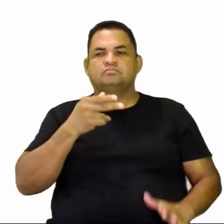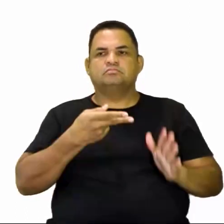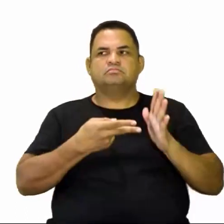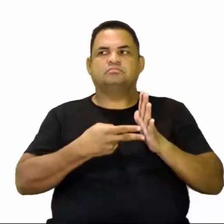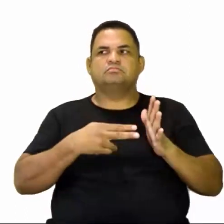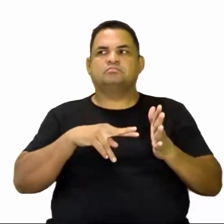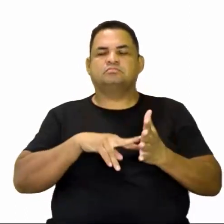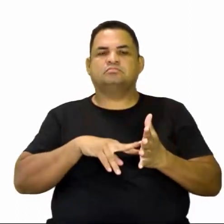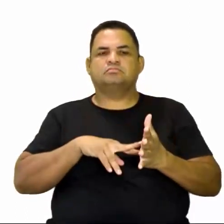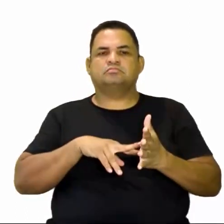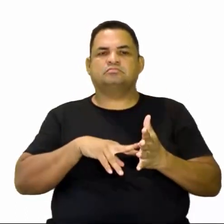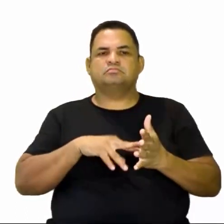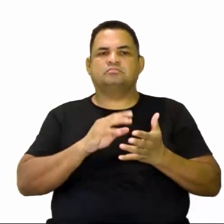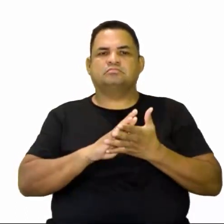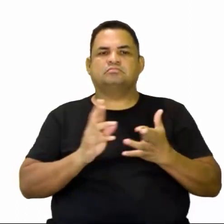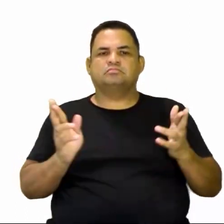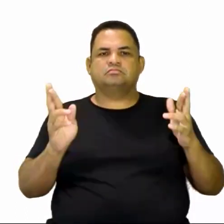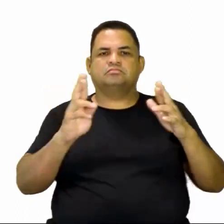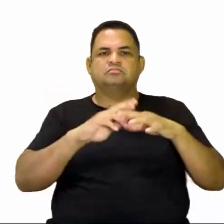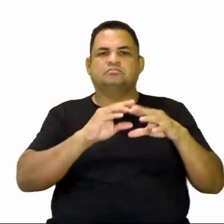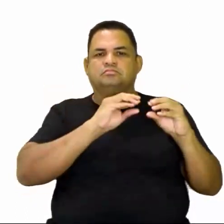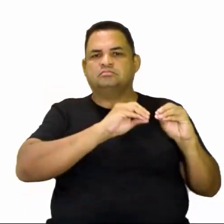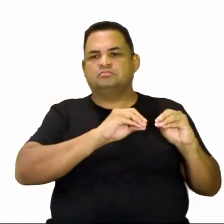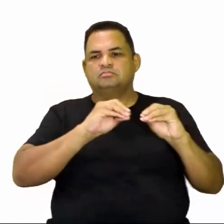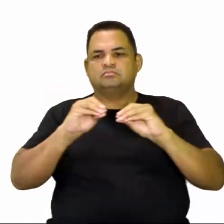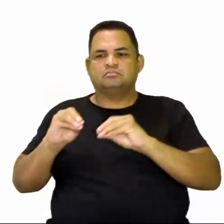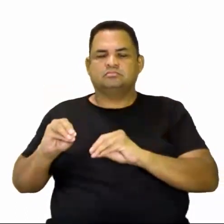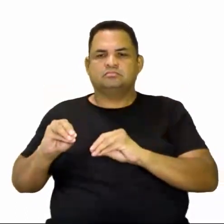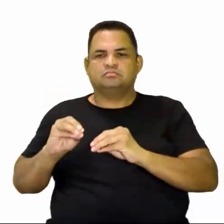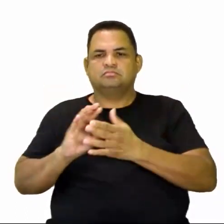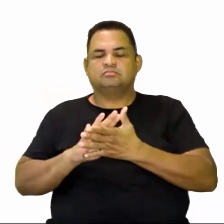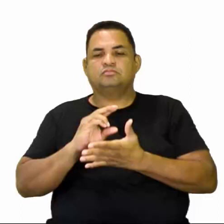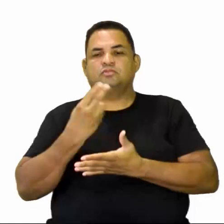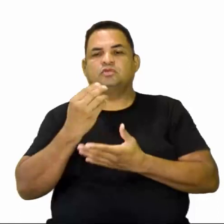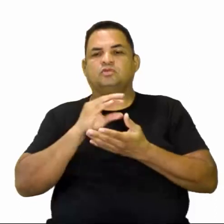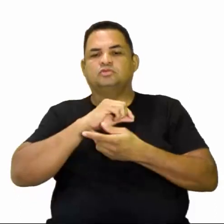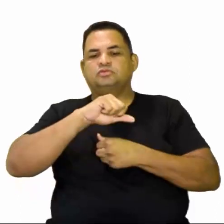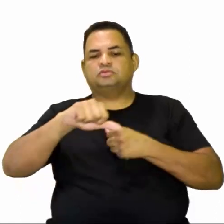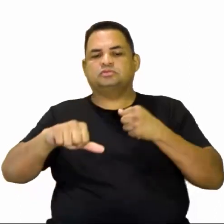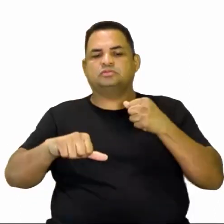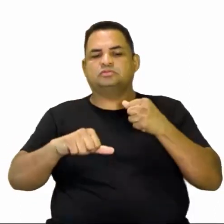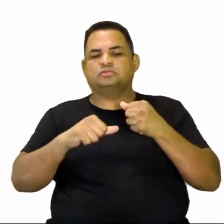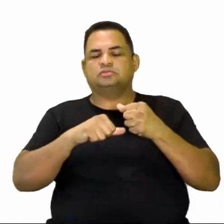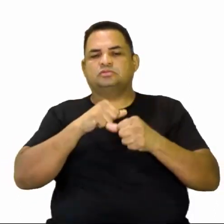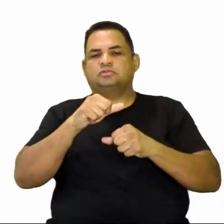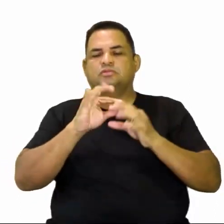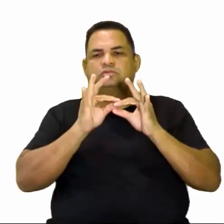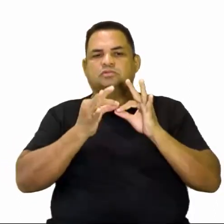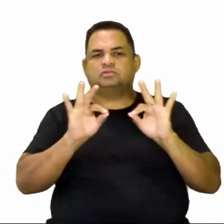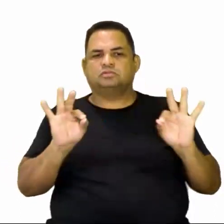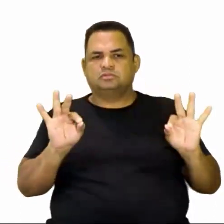significa uma reação de deslocamento ou simples troca. Veja bem,